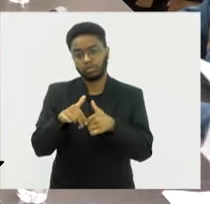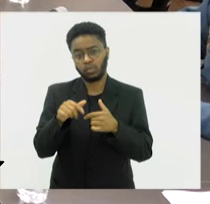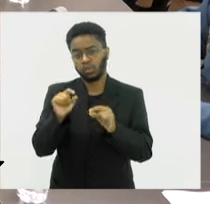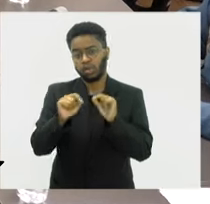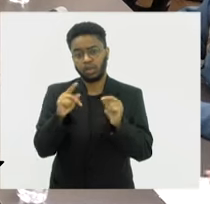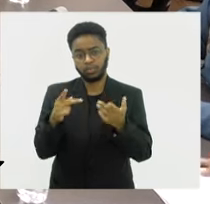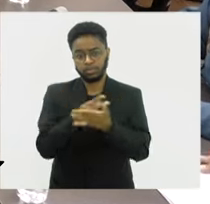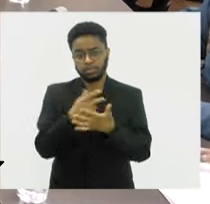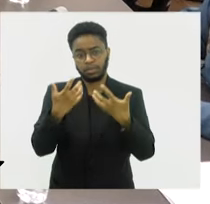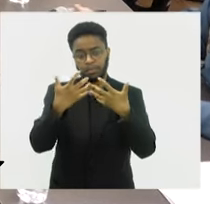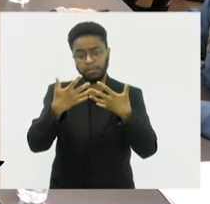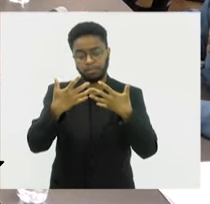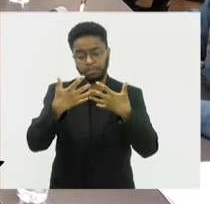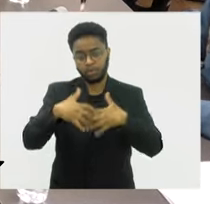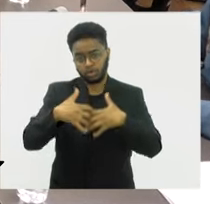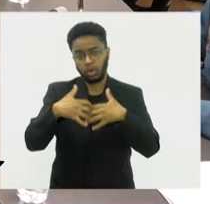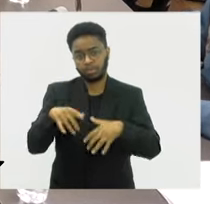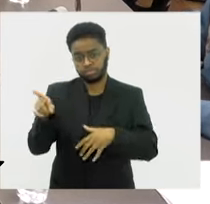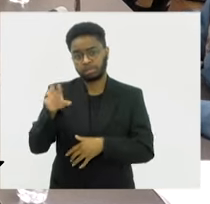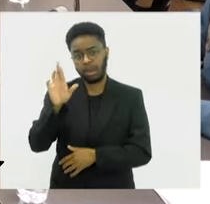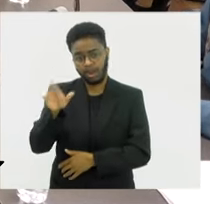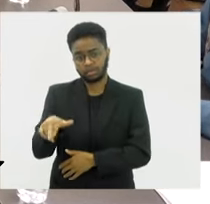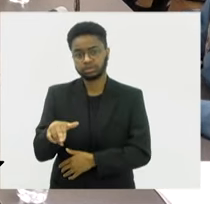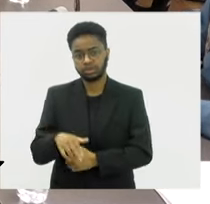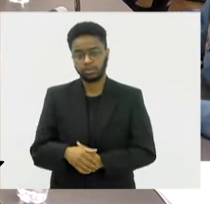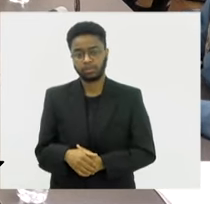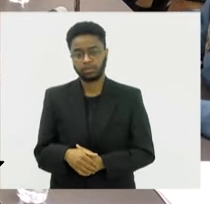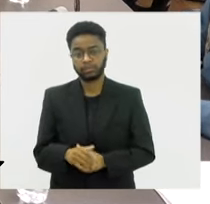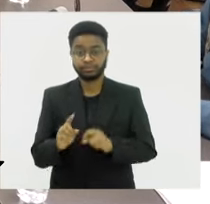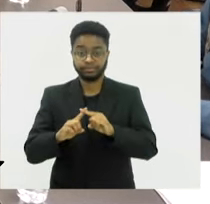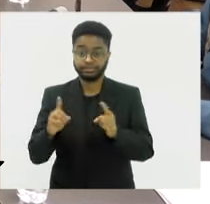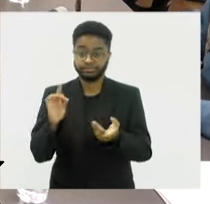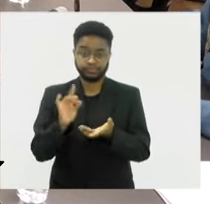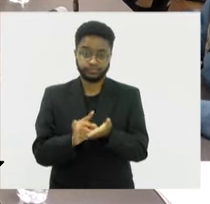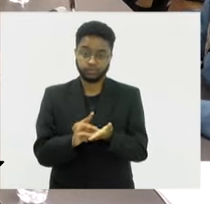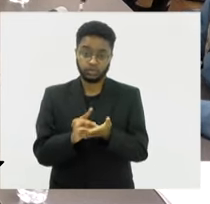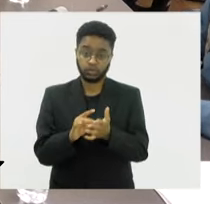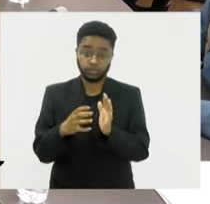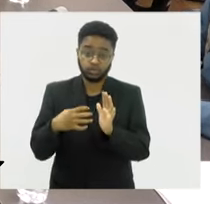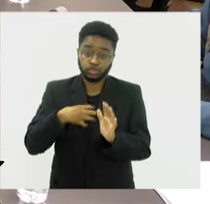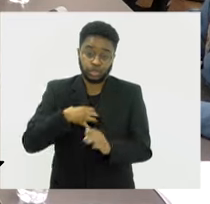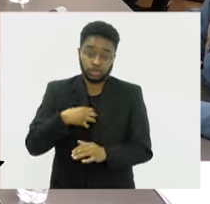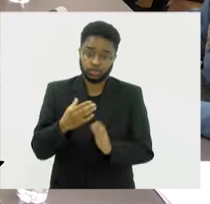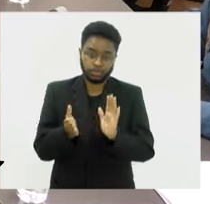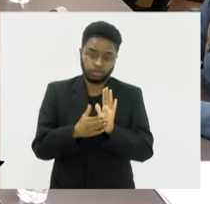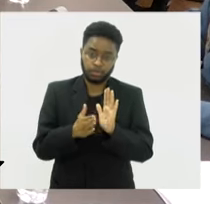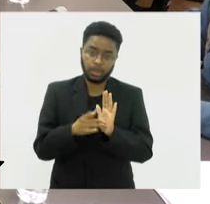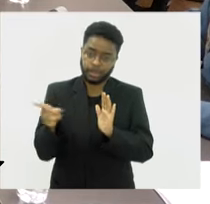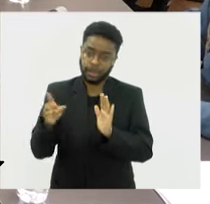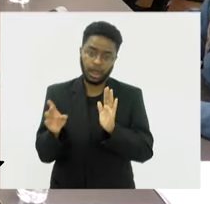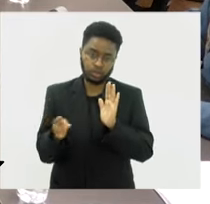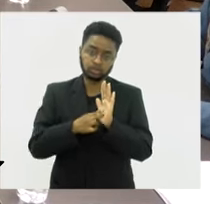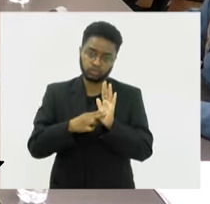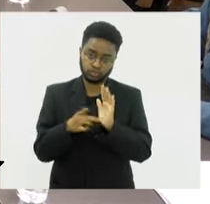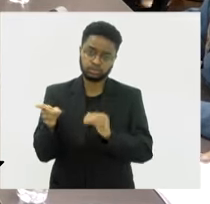tem absoluta razão nesse sentido, absoluta razão. Mas, de fato, da maneira que foi proposta, ele até admite isso. Ele passa por cima do